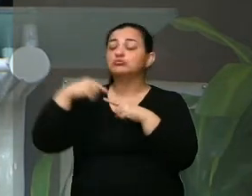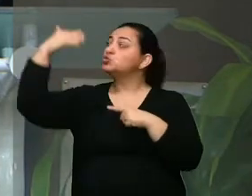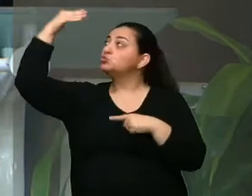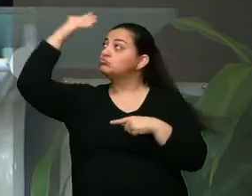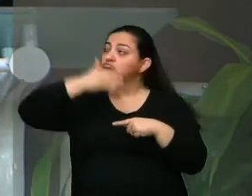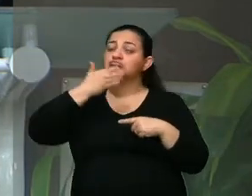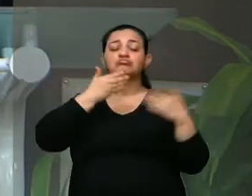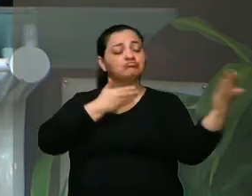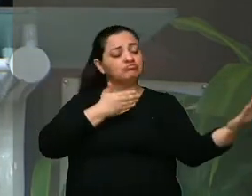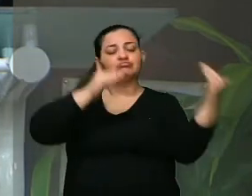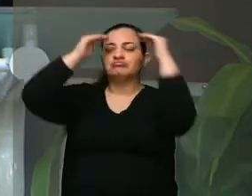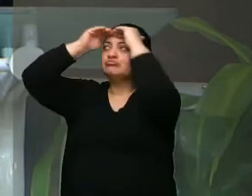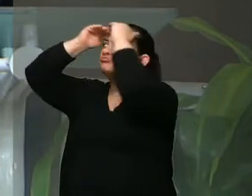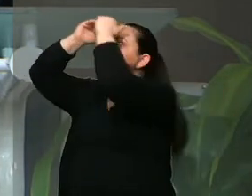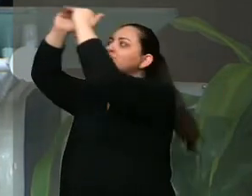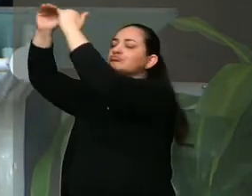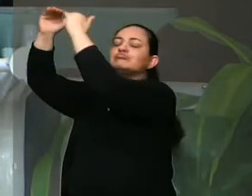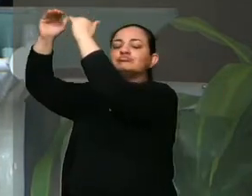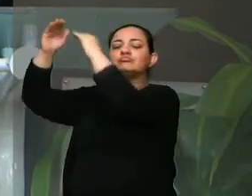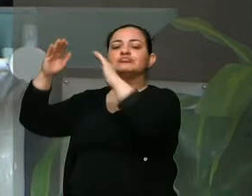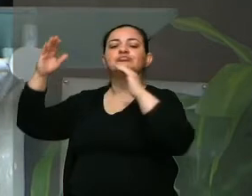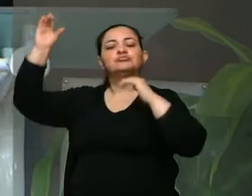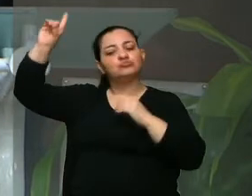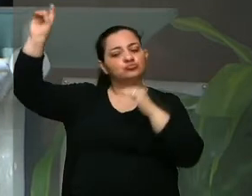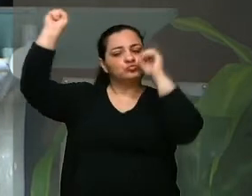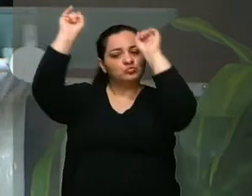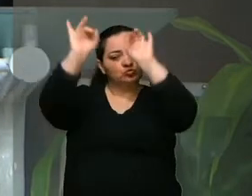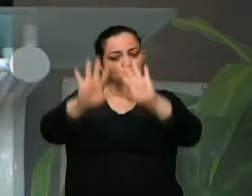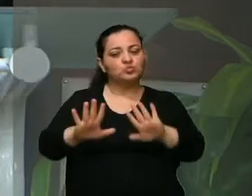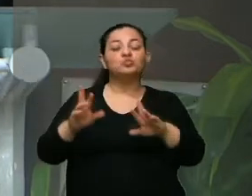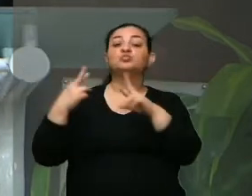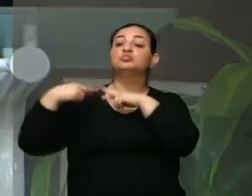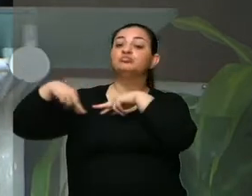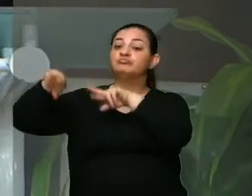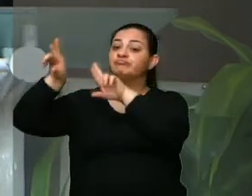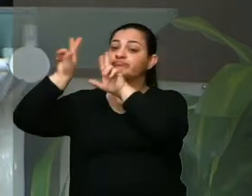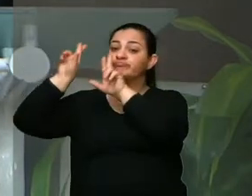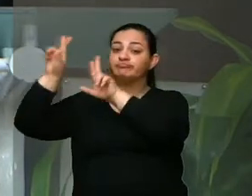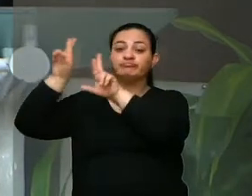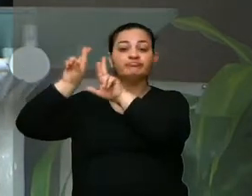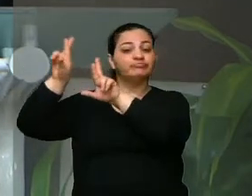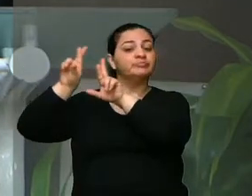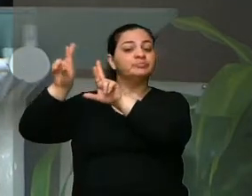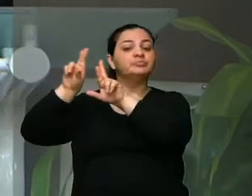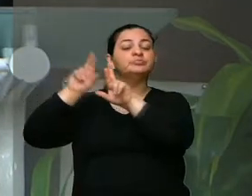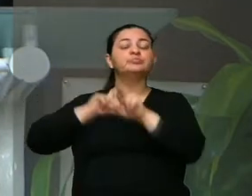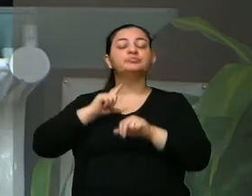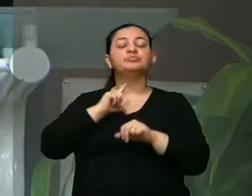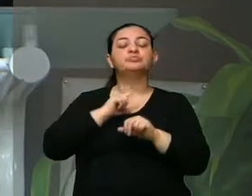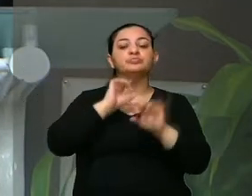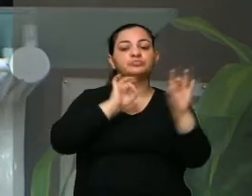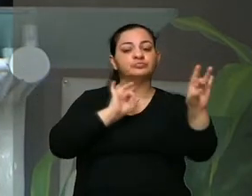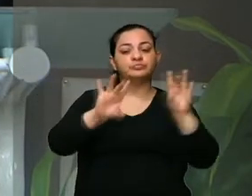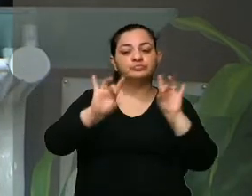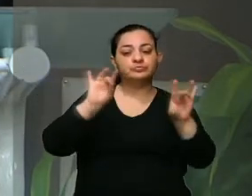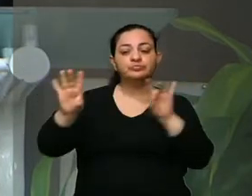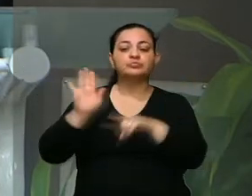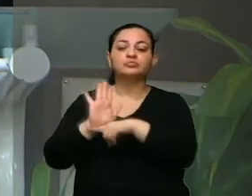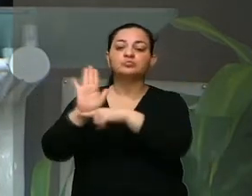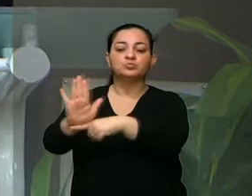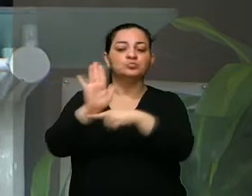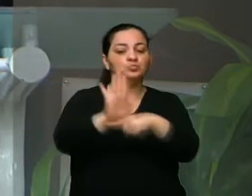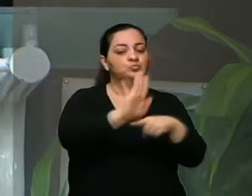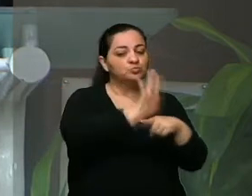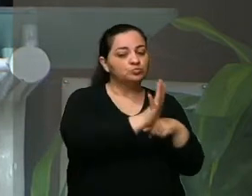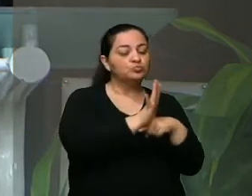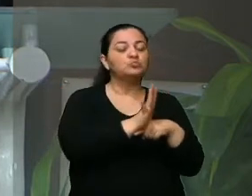a obediência a deus abençoe espero ter que cada um tenha sido ajudado